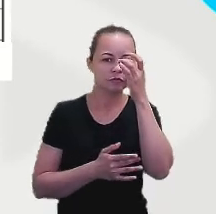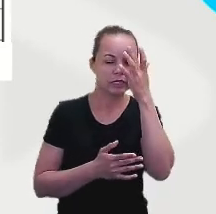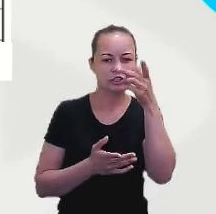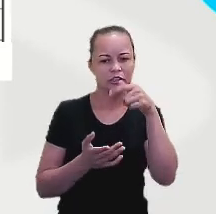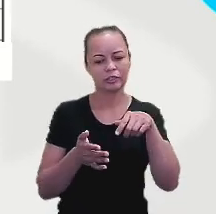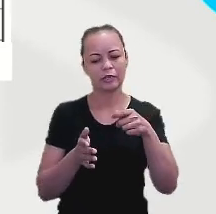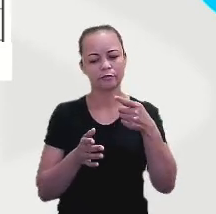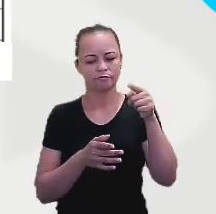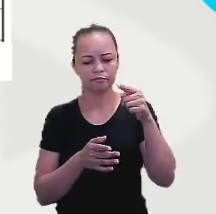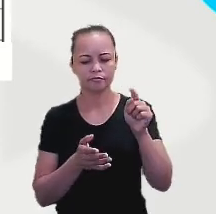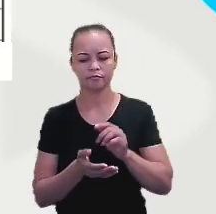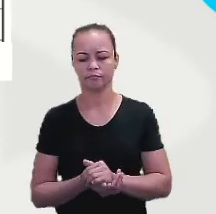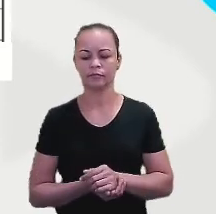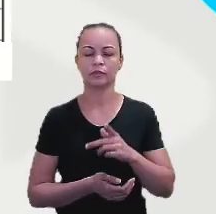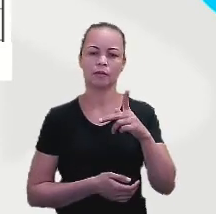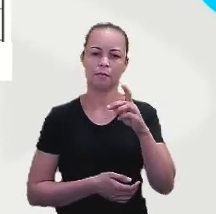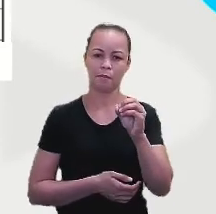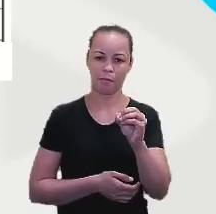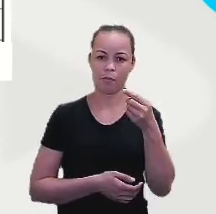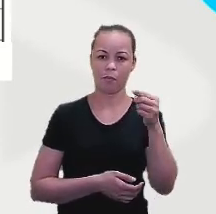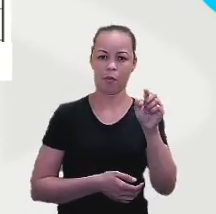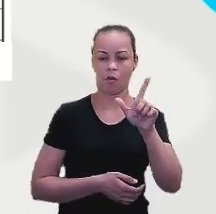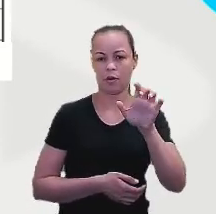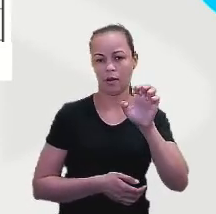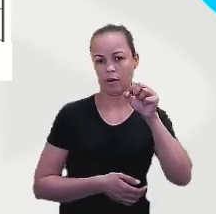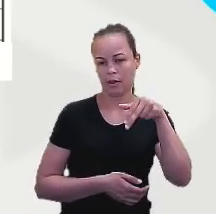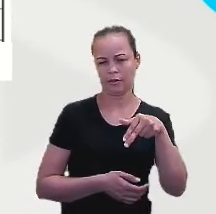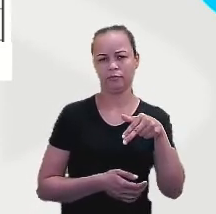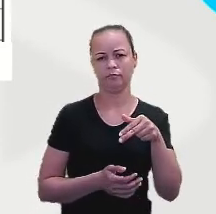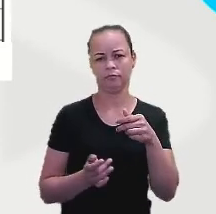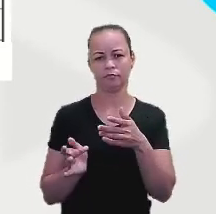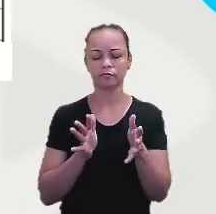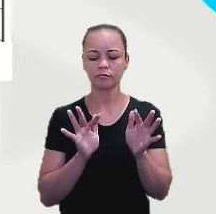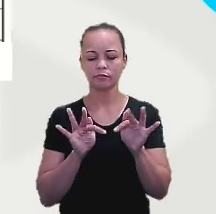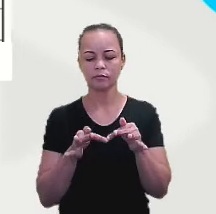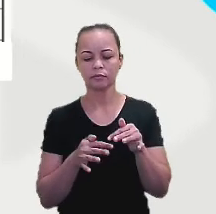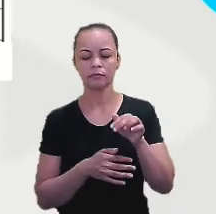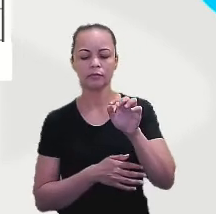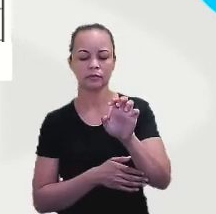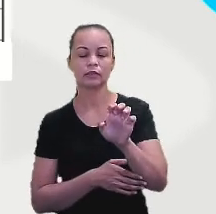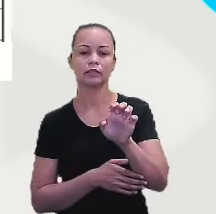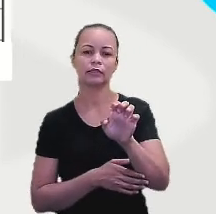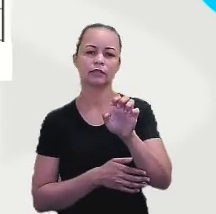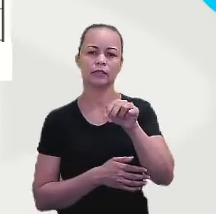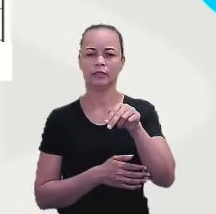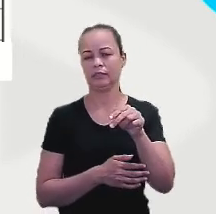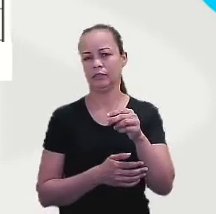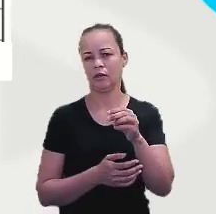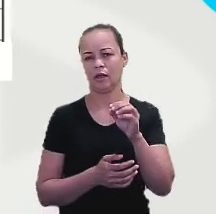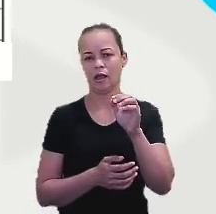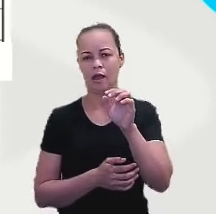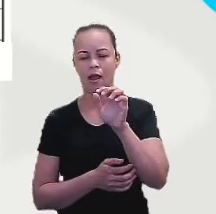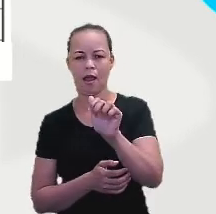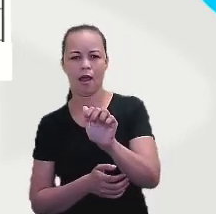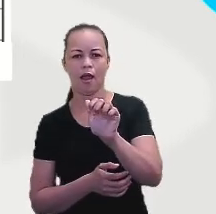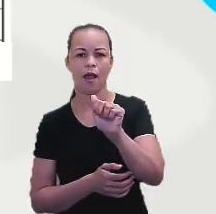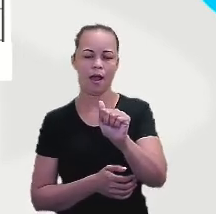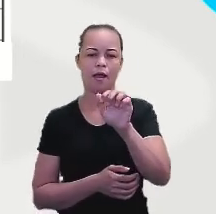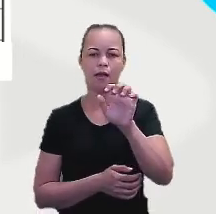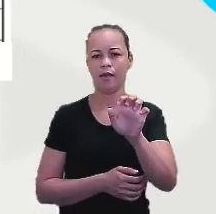né? Pólen, a gente acentua também. E nenhuma dessas terminações termina em A, E, O ou em. Tá vendo